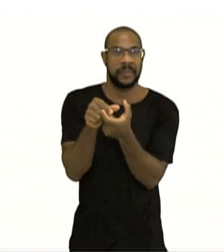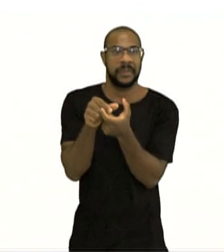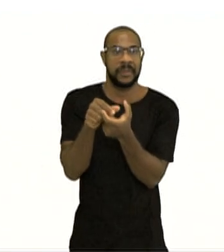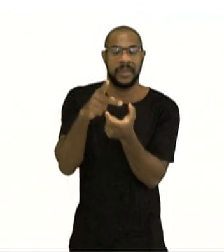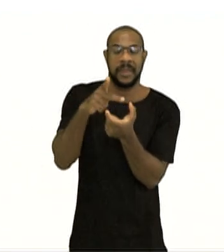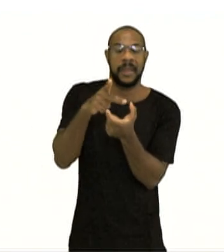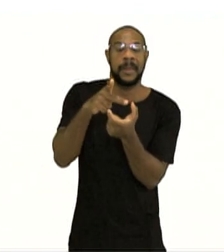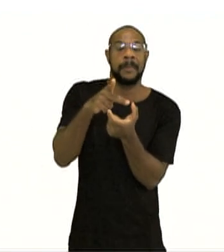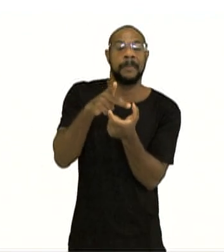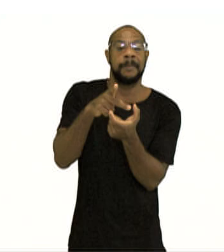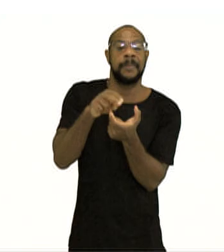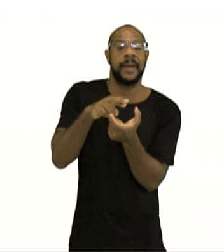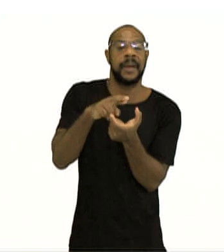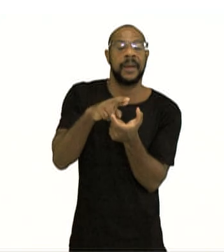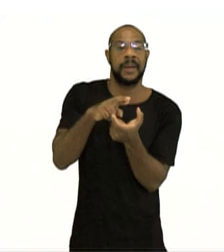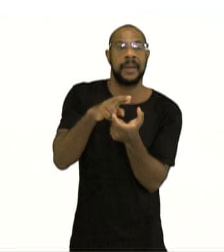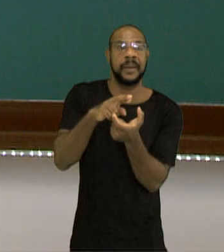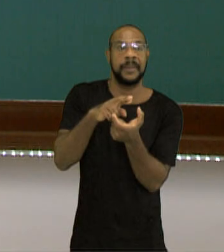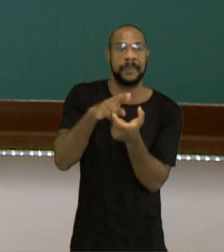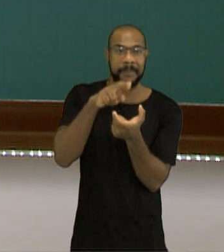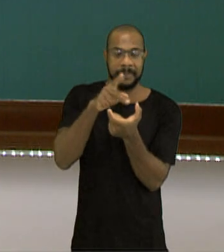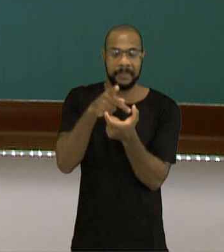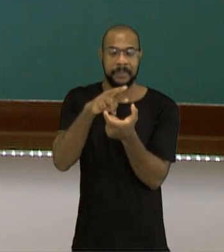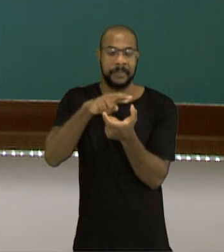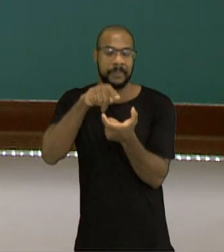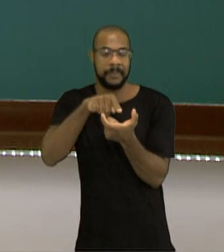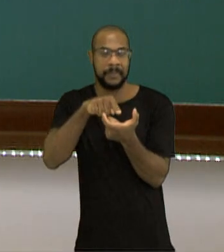na penúltima sílaba.